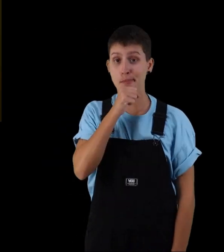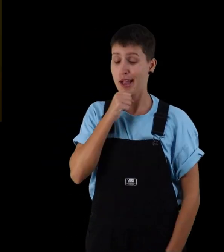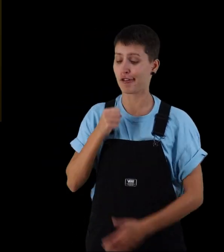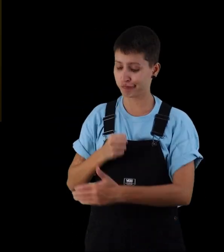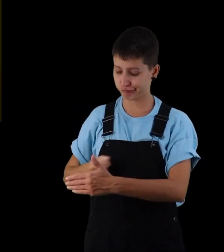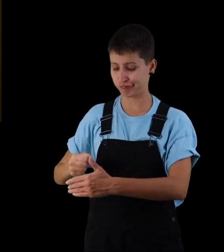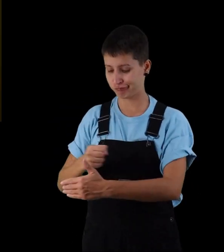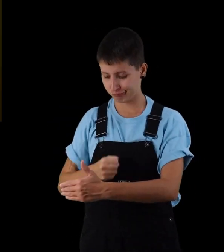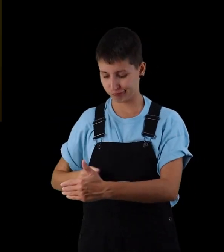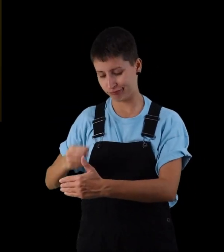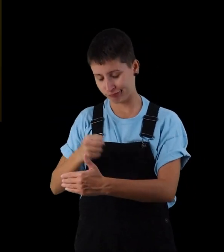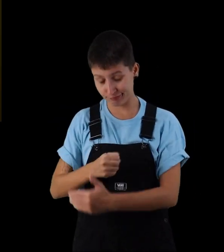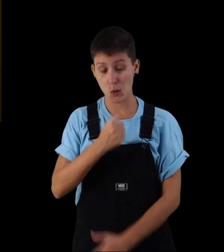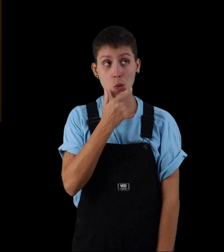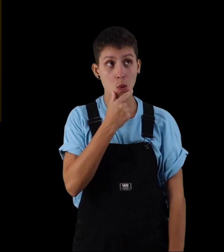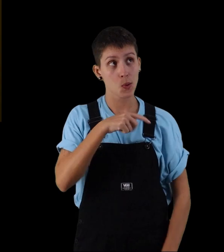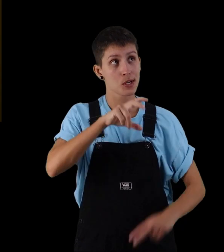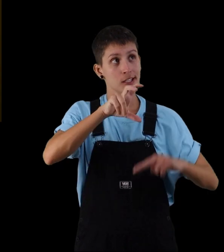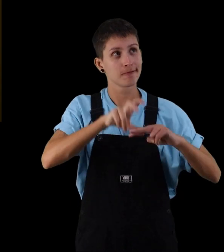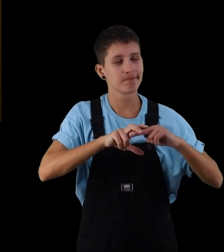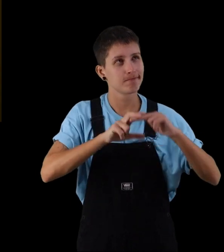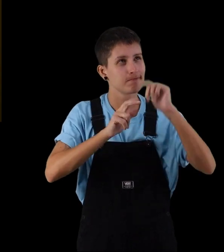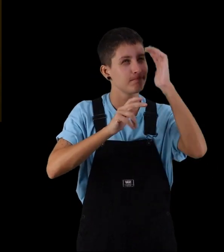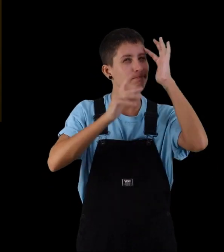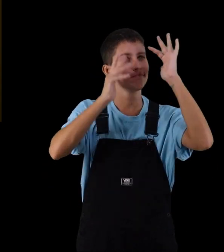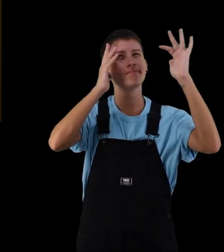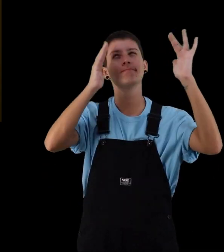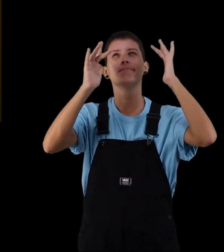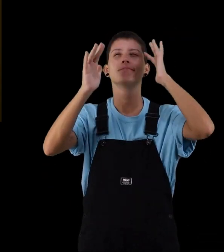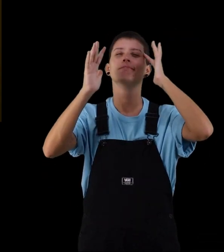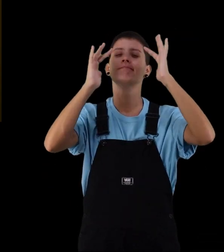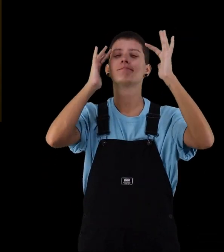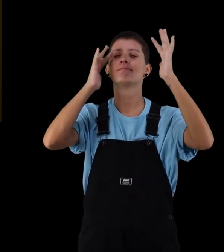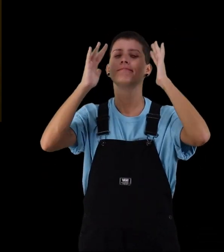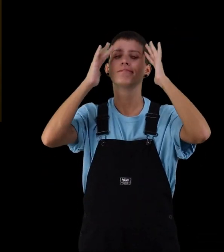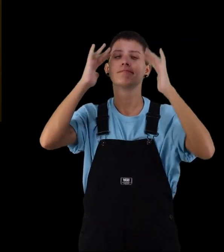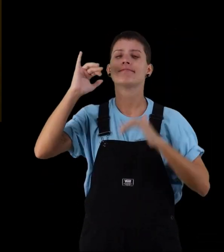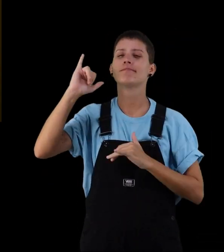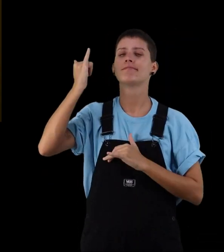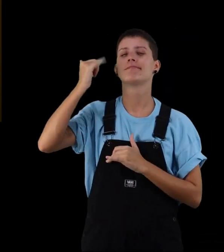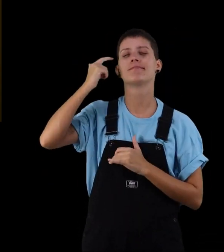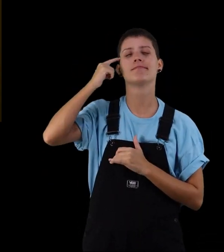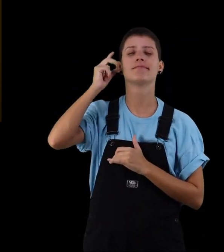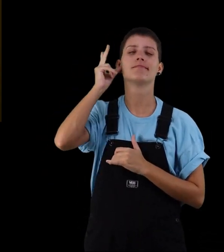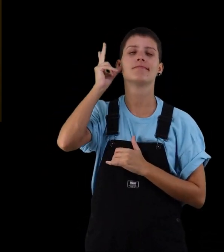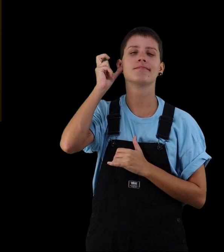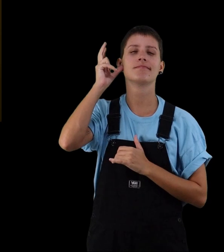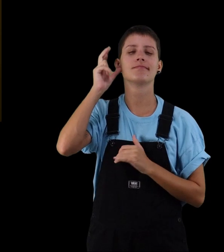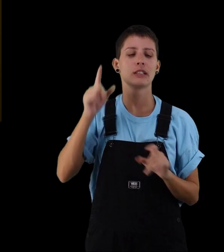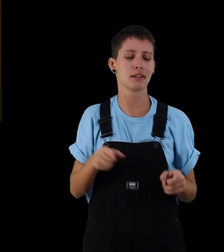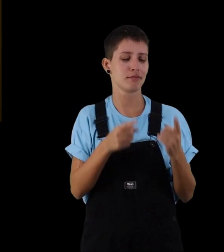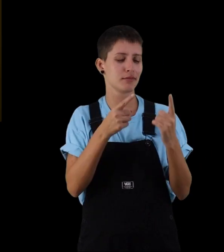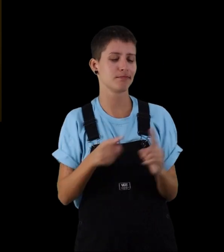Enquanto a mãe cozinhava, o menino e sua imaginação dançavam de puro deleite com as